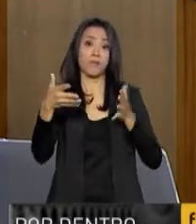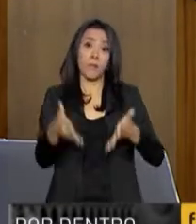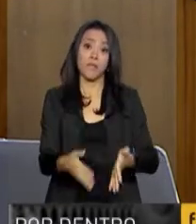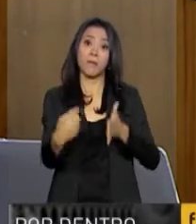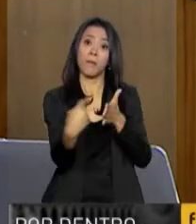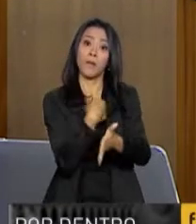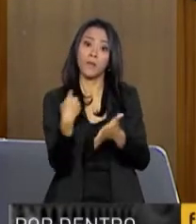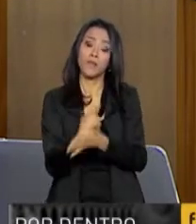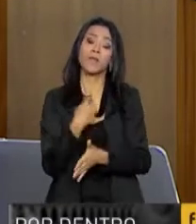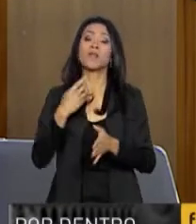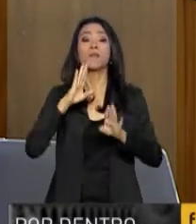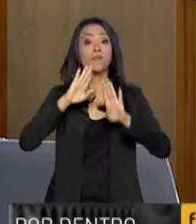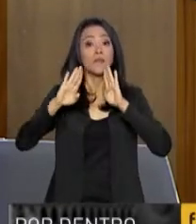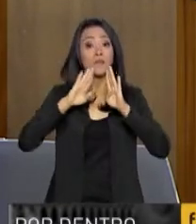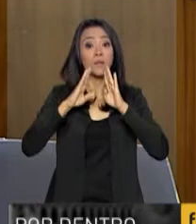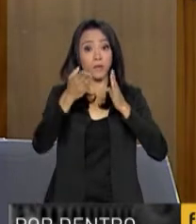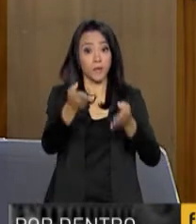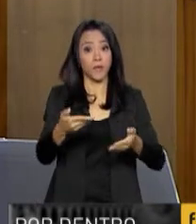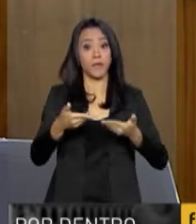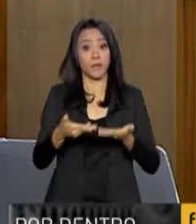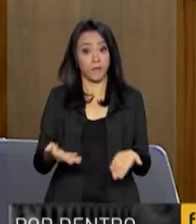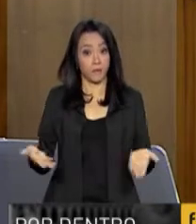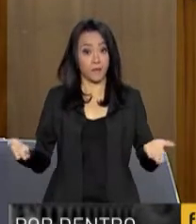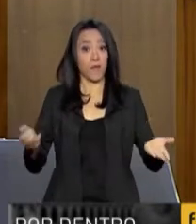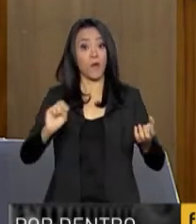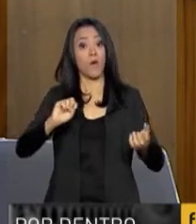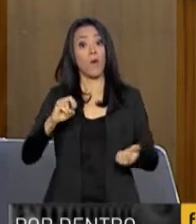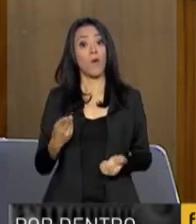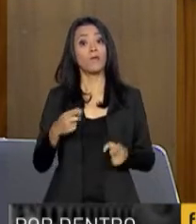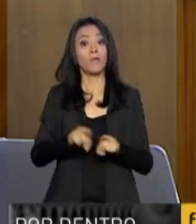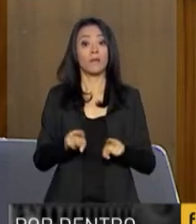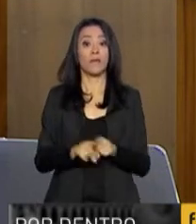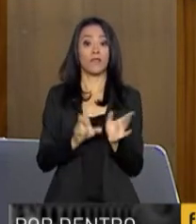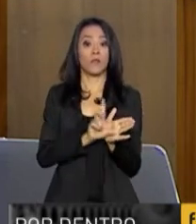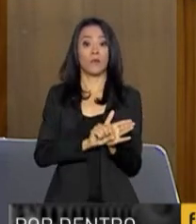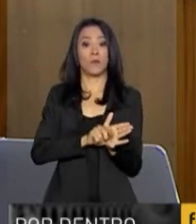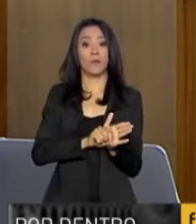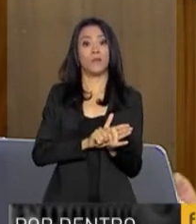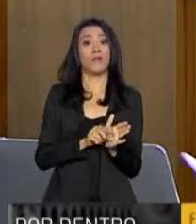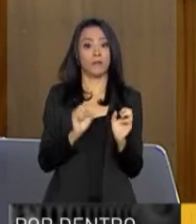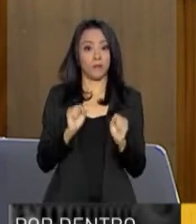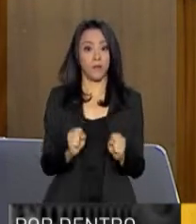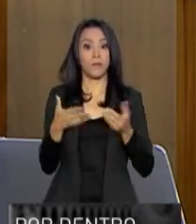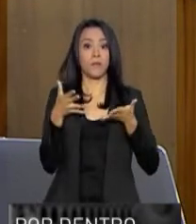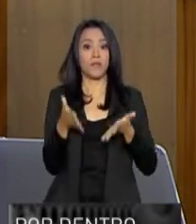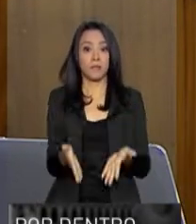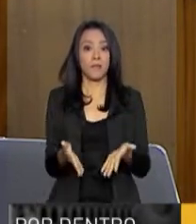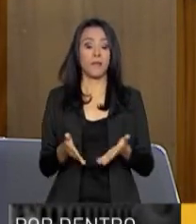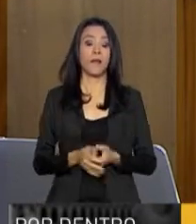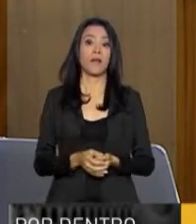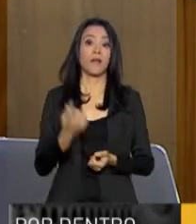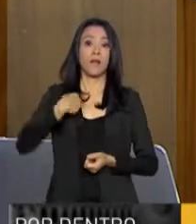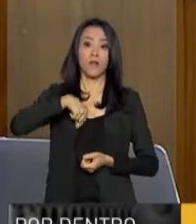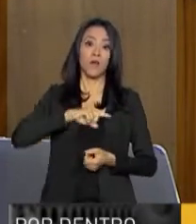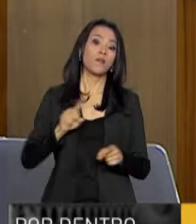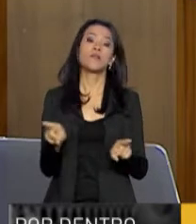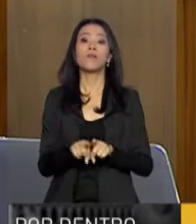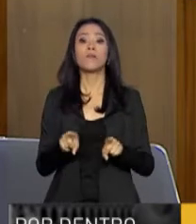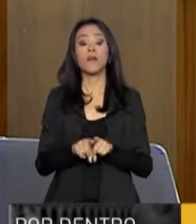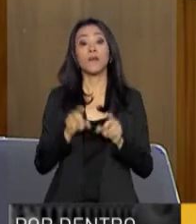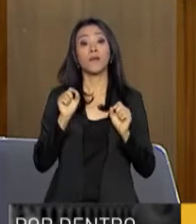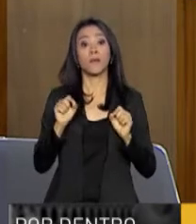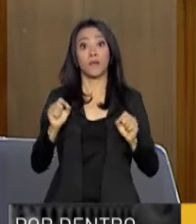facebook.com barra palácio do planalto ou ainda pelo twitter no arroba planalto nós estamos ao vivo também pela página do ministério